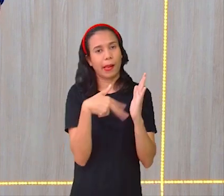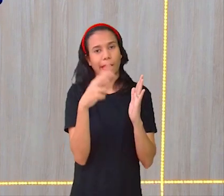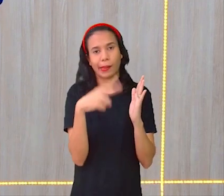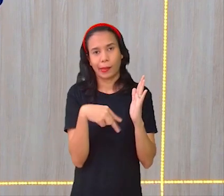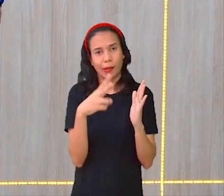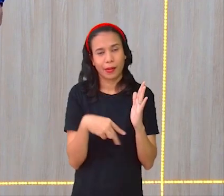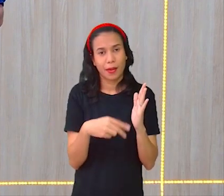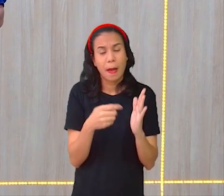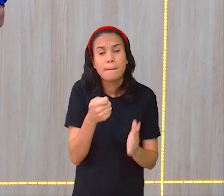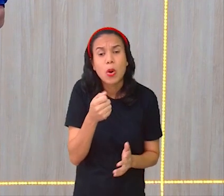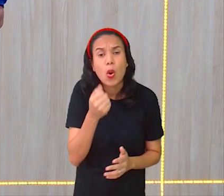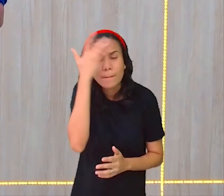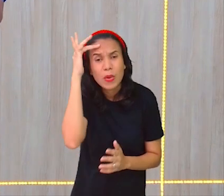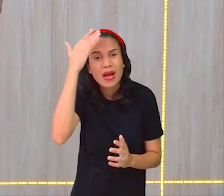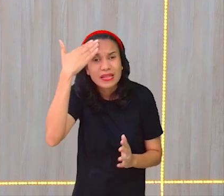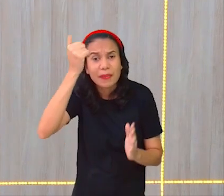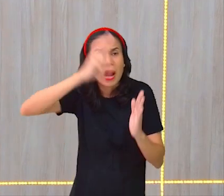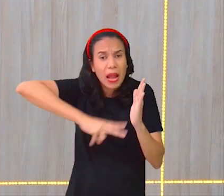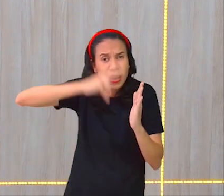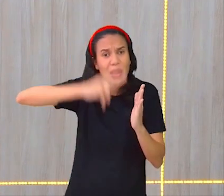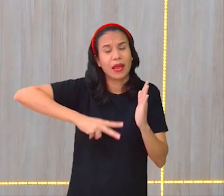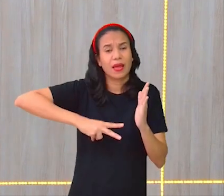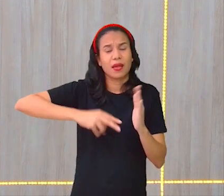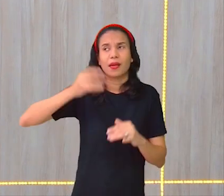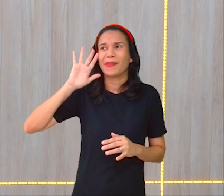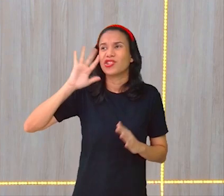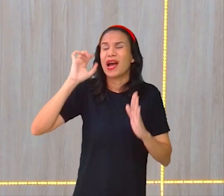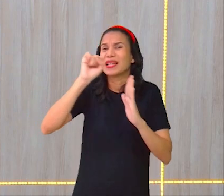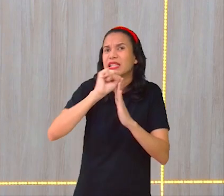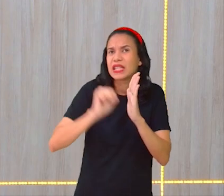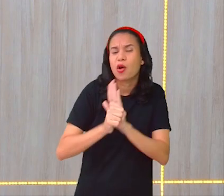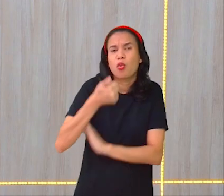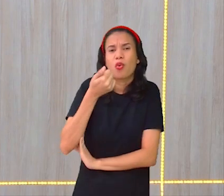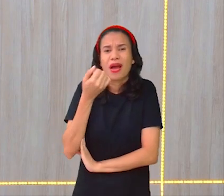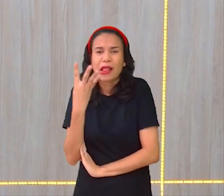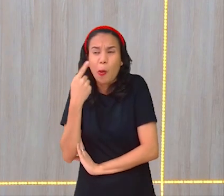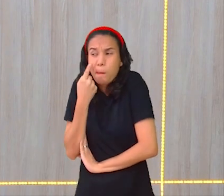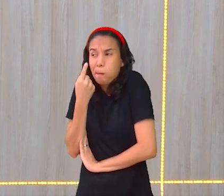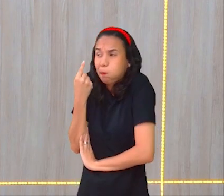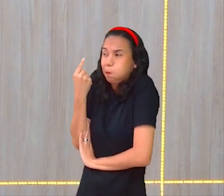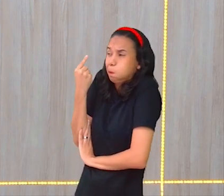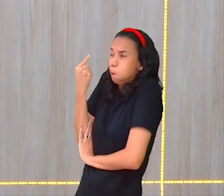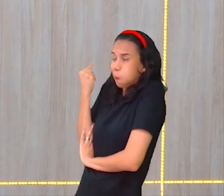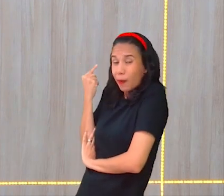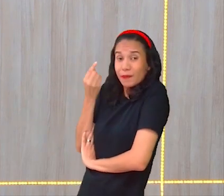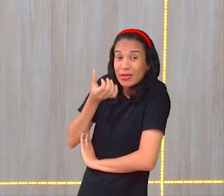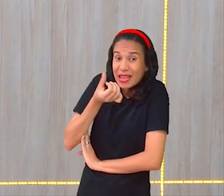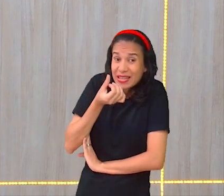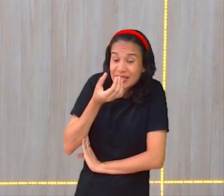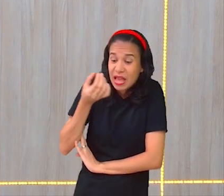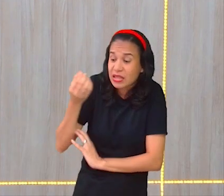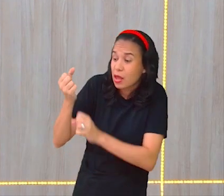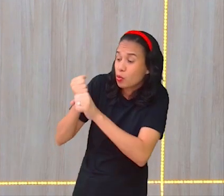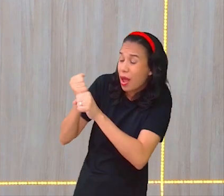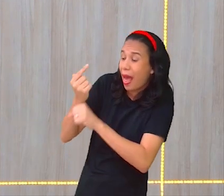Poucas pessoas sabiam ler, viu, minha gente? A gente tem que pensar aí, século XIV, tá bom? Século XIV, veio há 600 anos